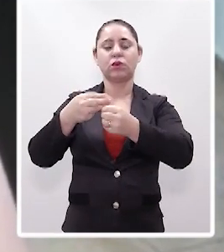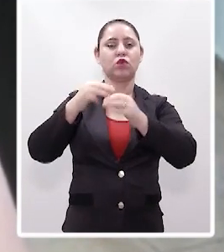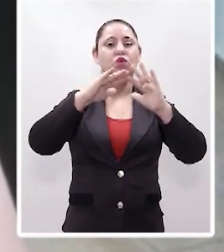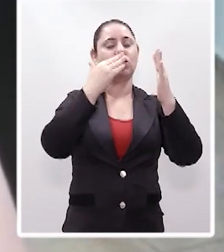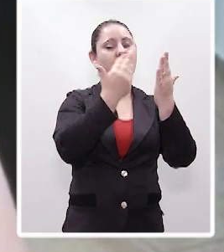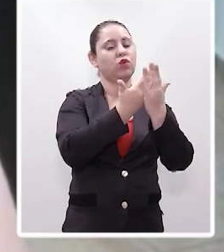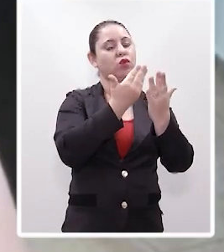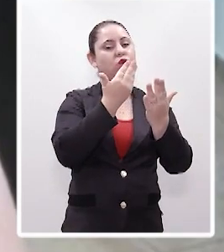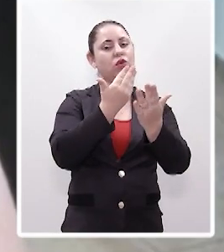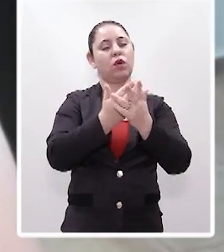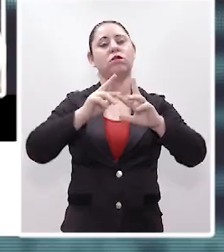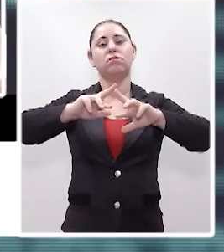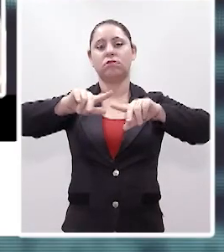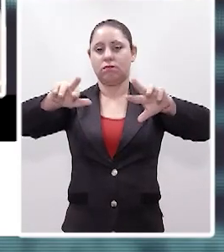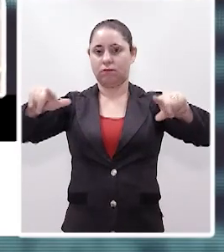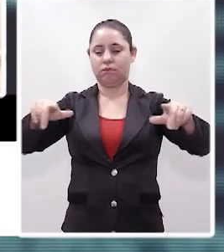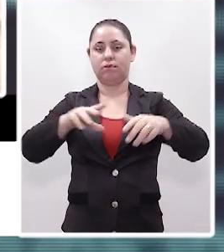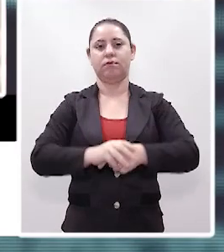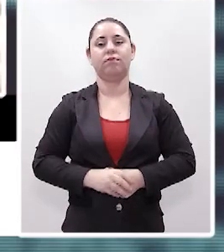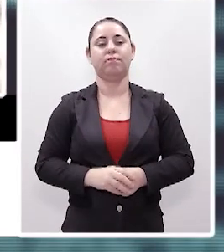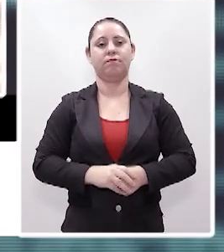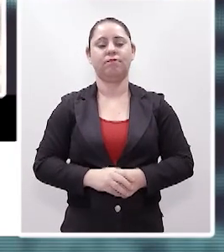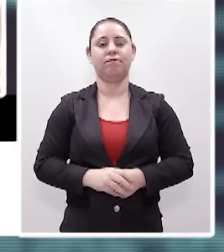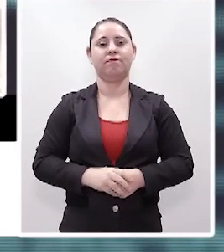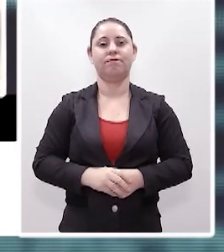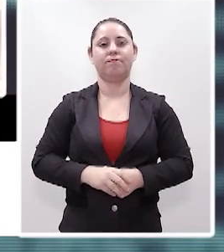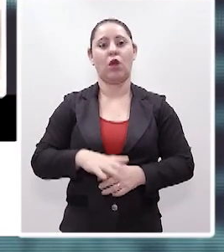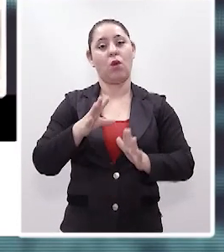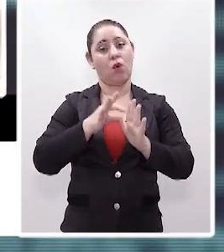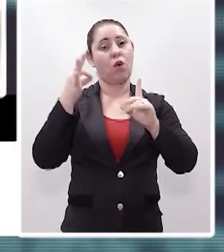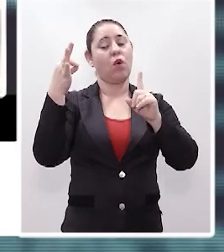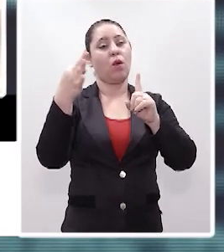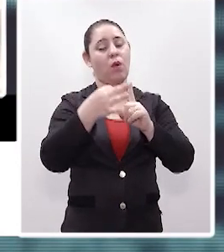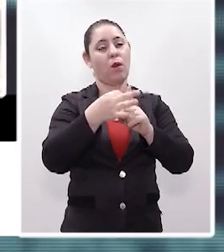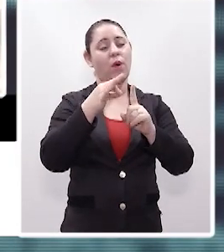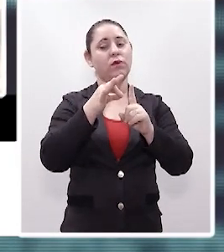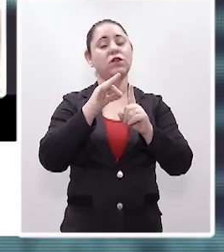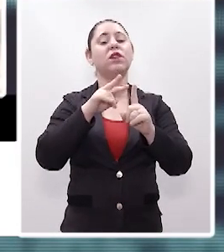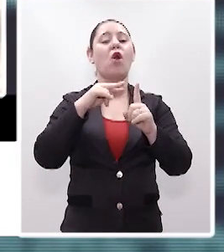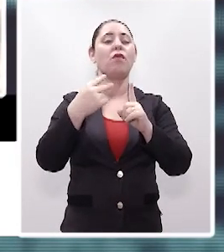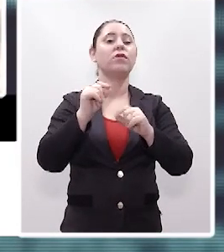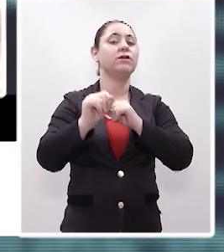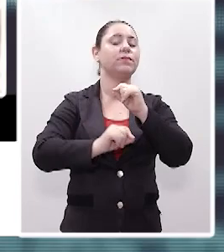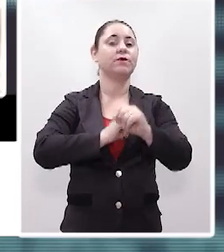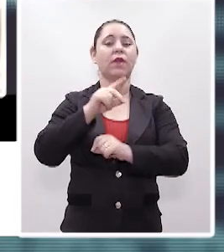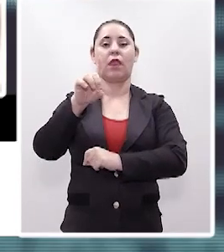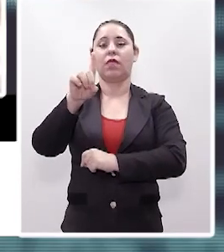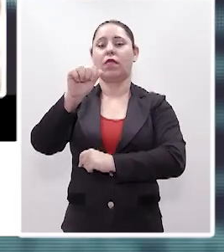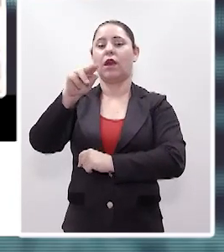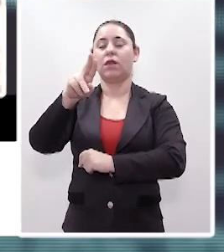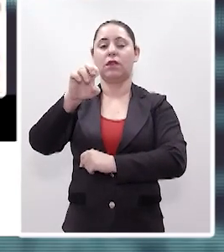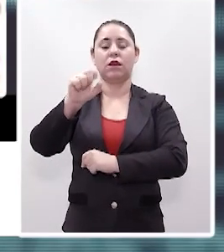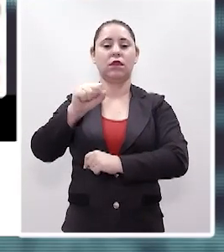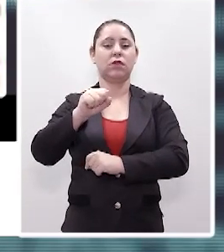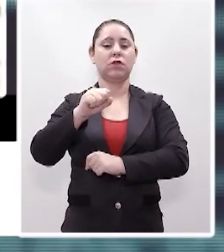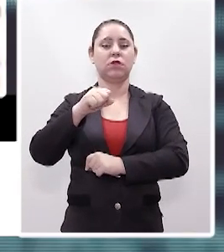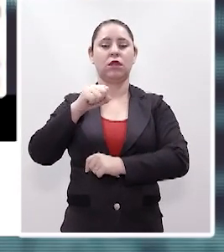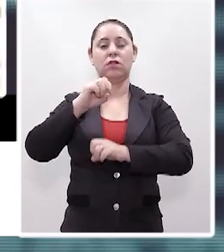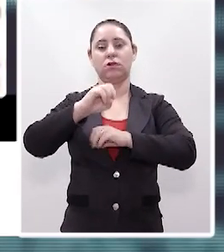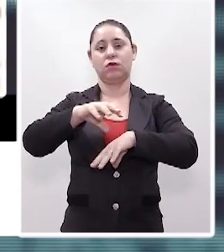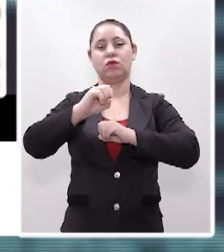de cada instituição. Bom, tá então a opinião da professora Daiane aí sobre esses 15 meses aí de